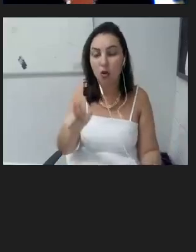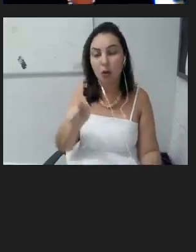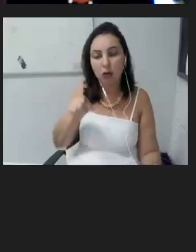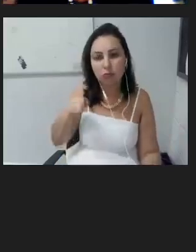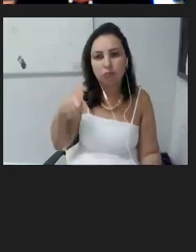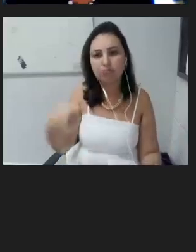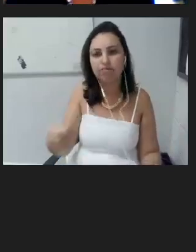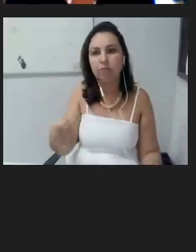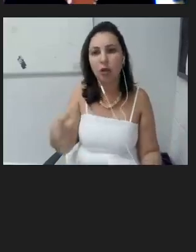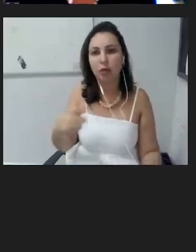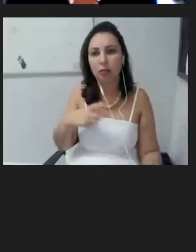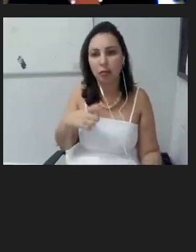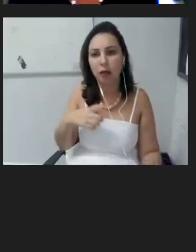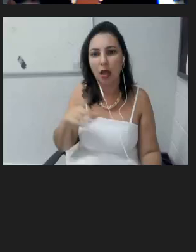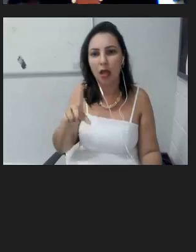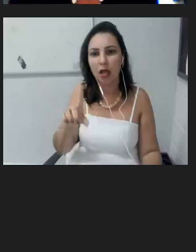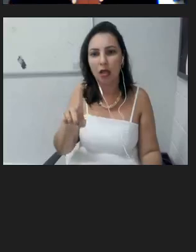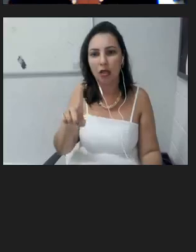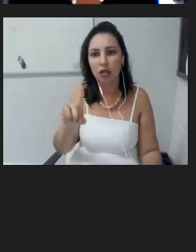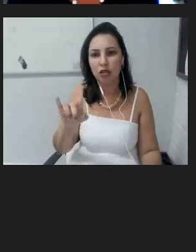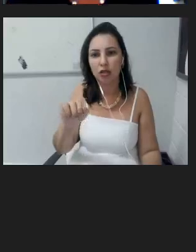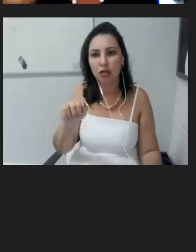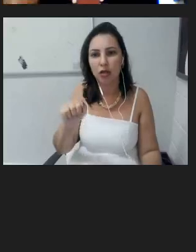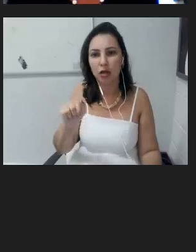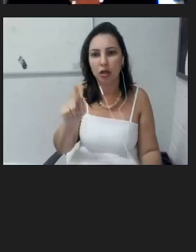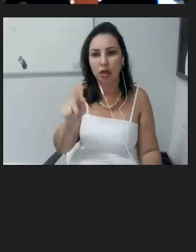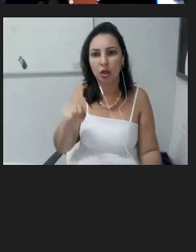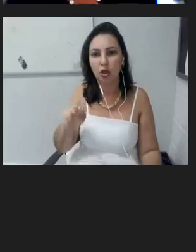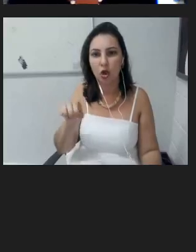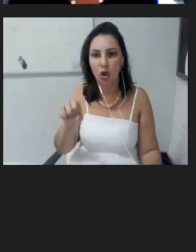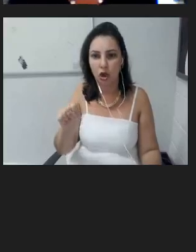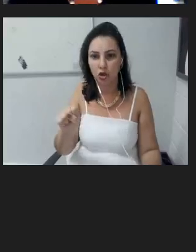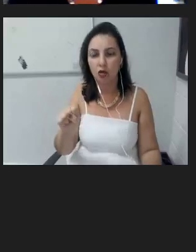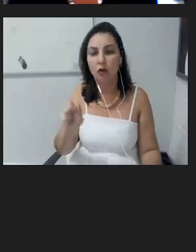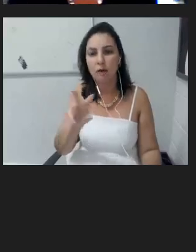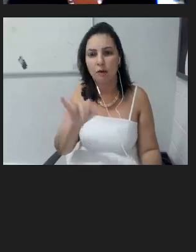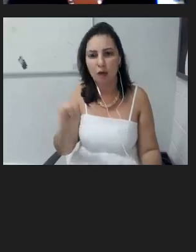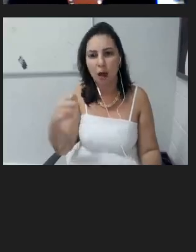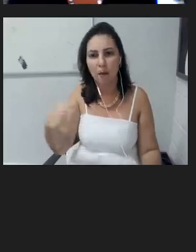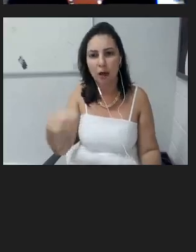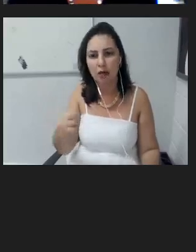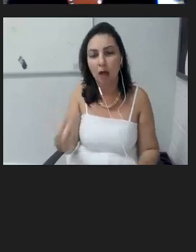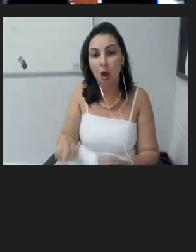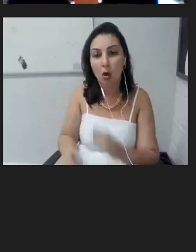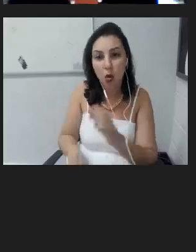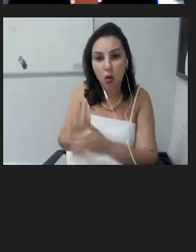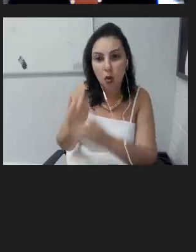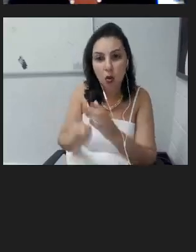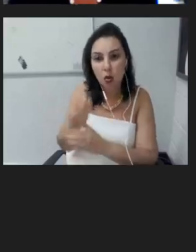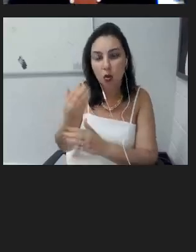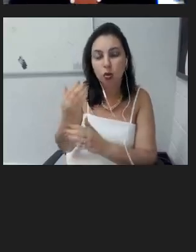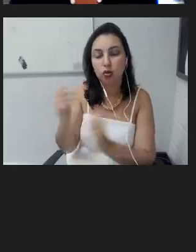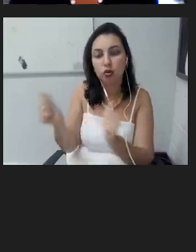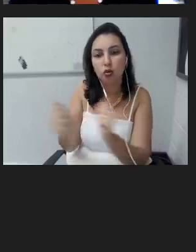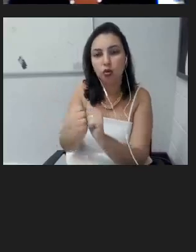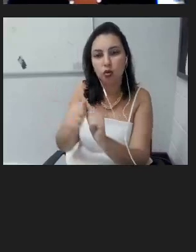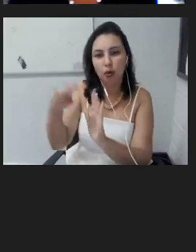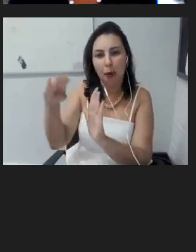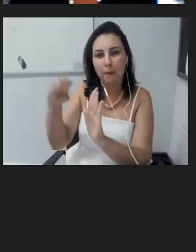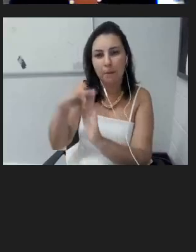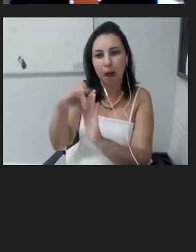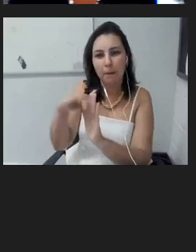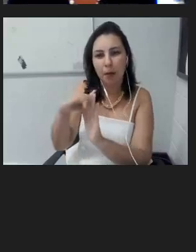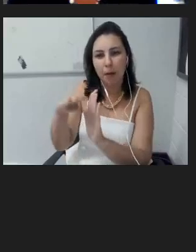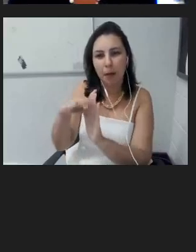diagnóstico, construir com ela um plano de desenvolvimento. E isso é